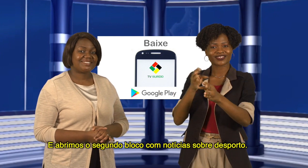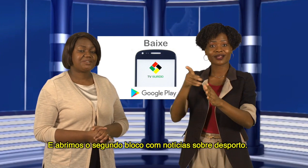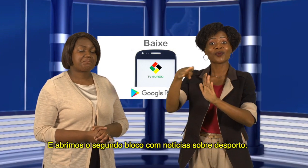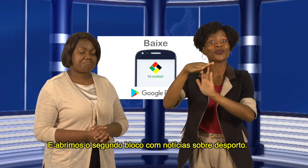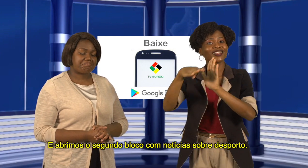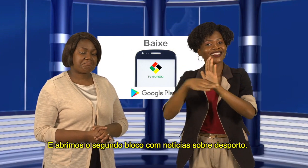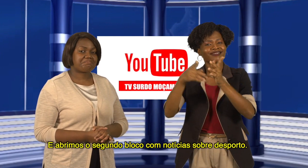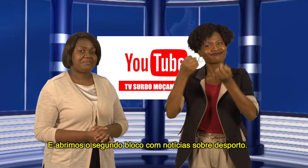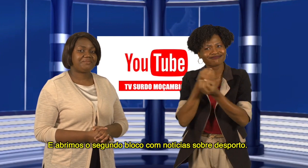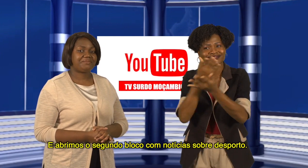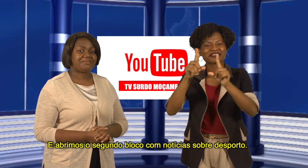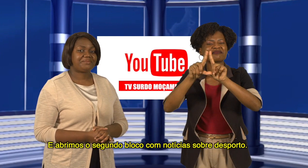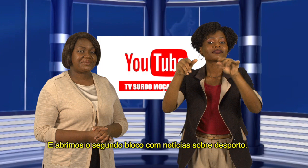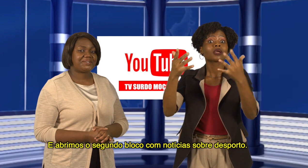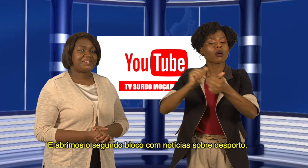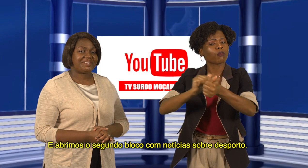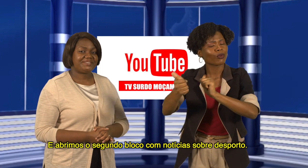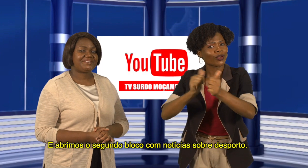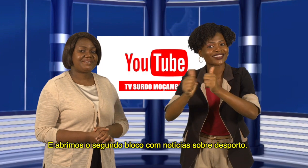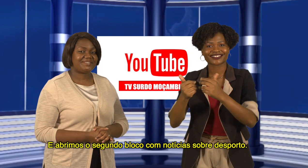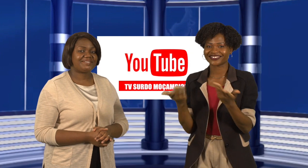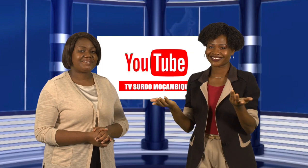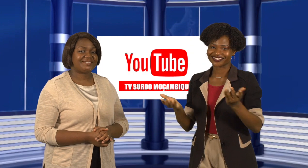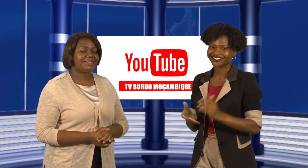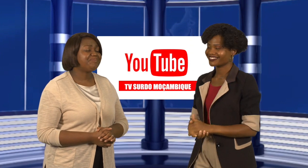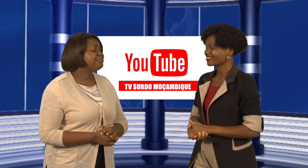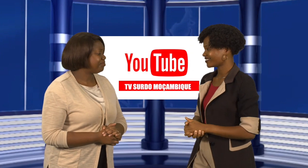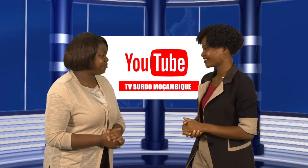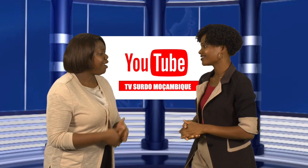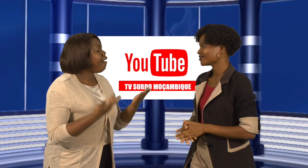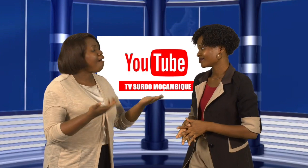abrimos o segundo bloco, com a notícia sobre o desporto.